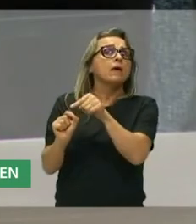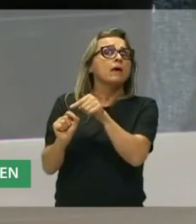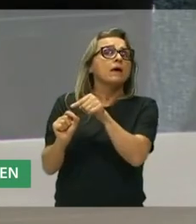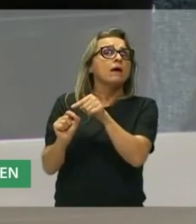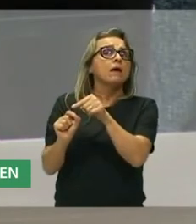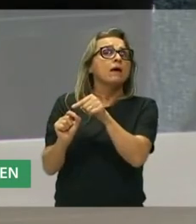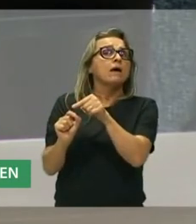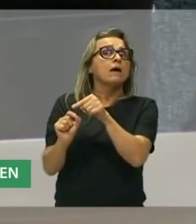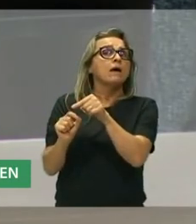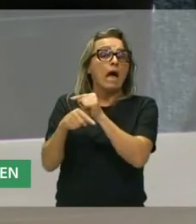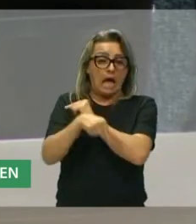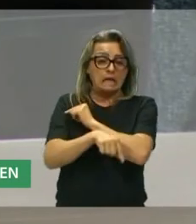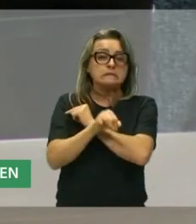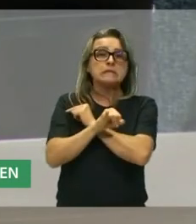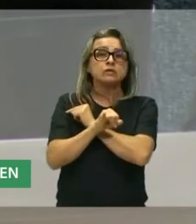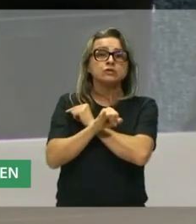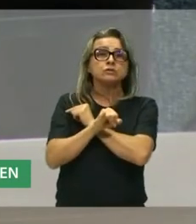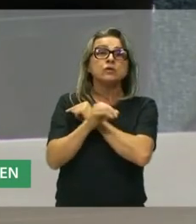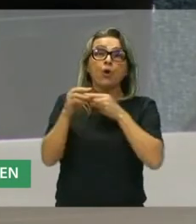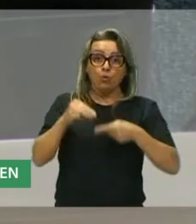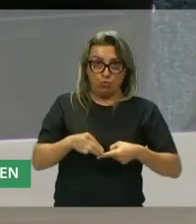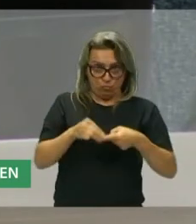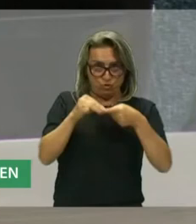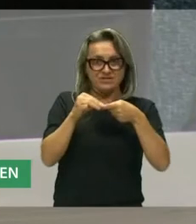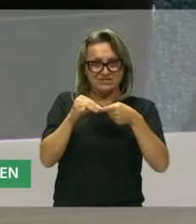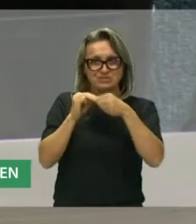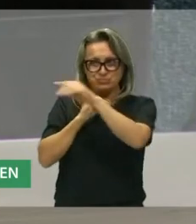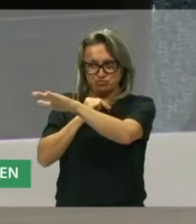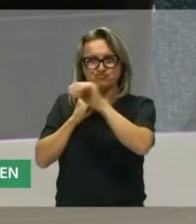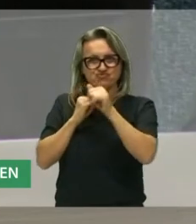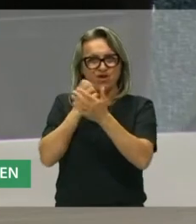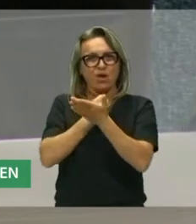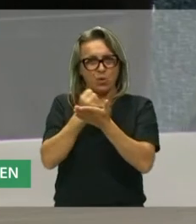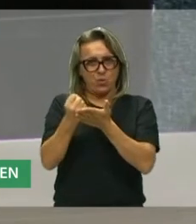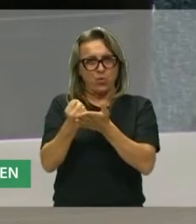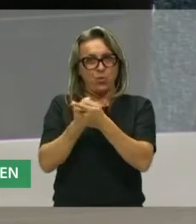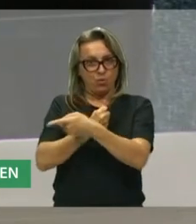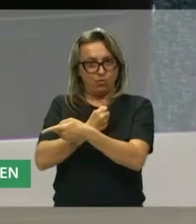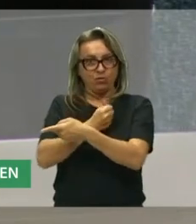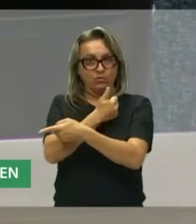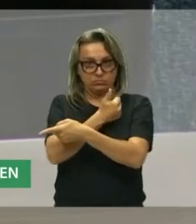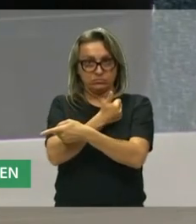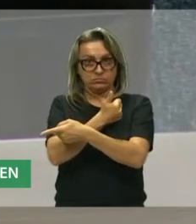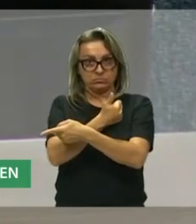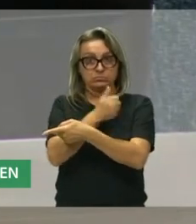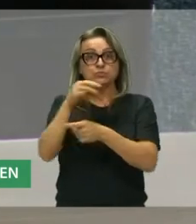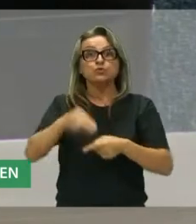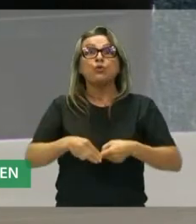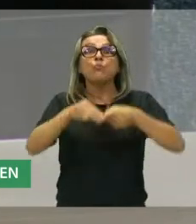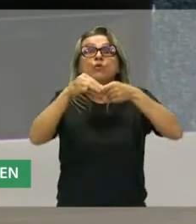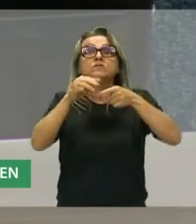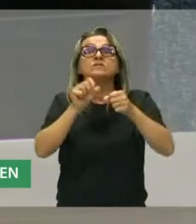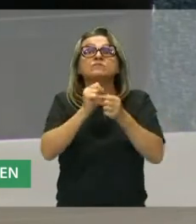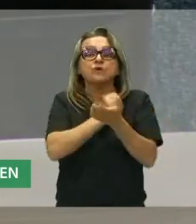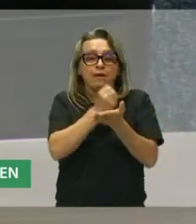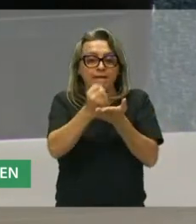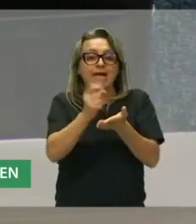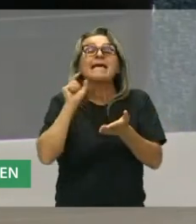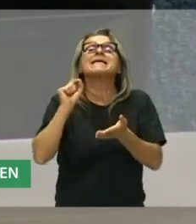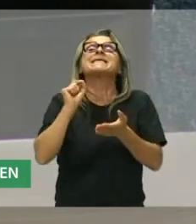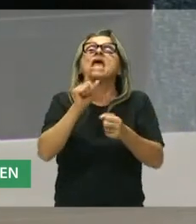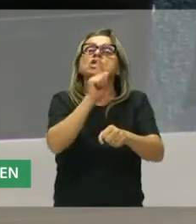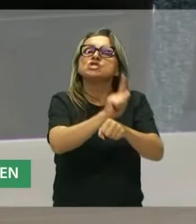nosso caso aqui em Itajaí, o município foi lá e fez um contrato. Quando o município faz o contrato, quem é que é o gestor